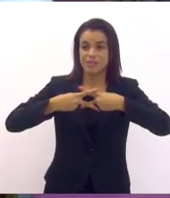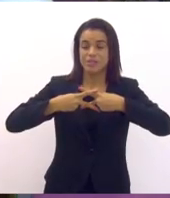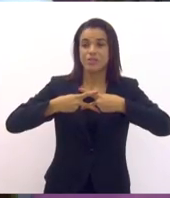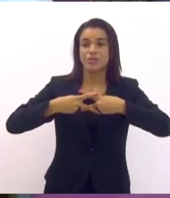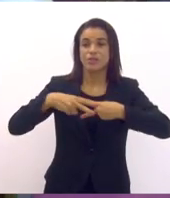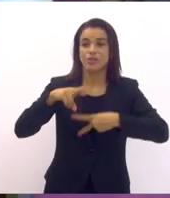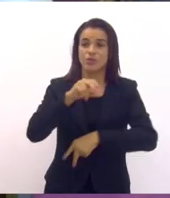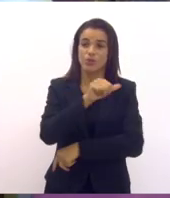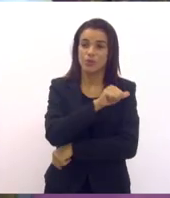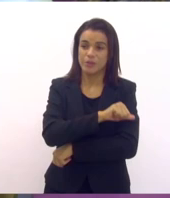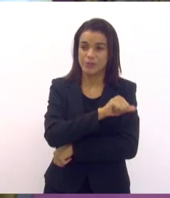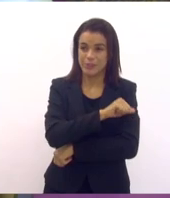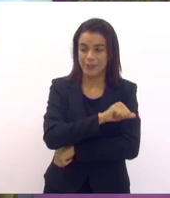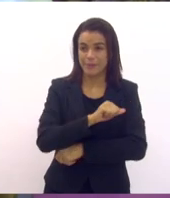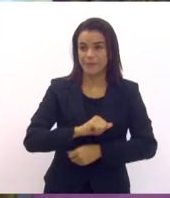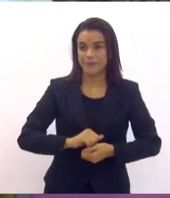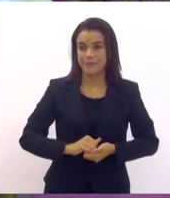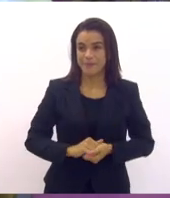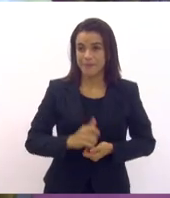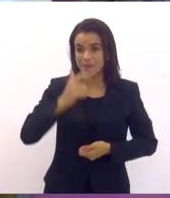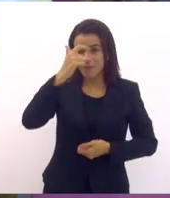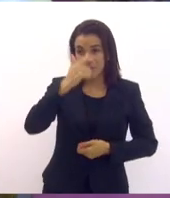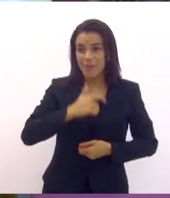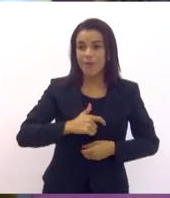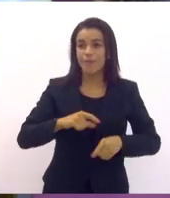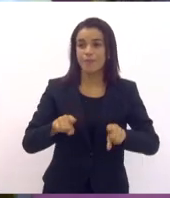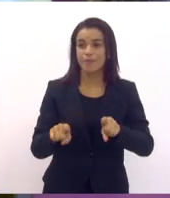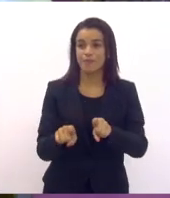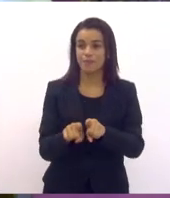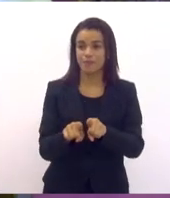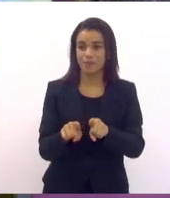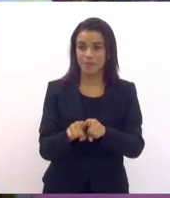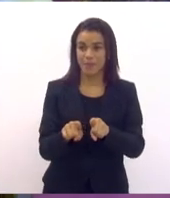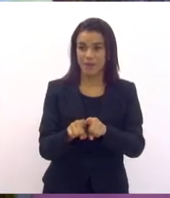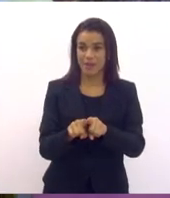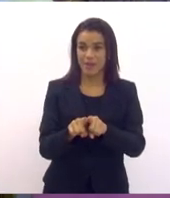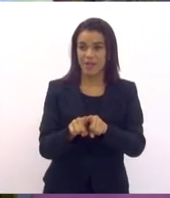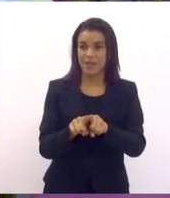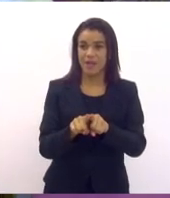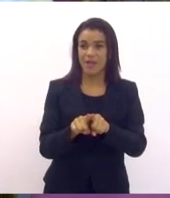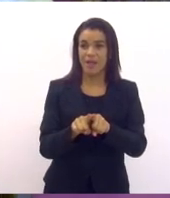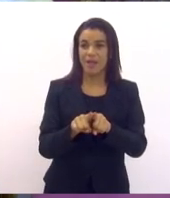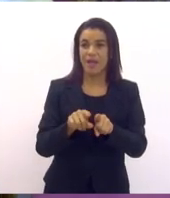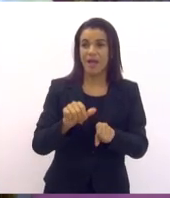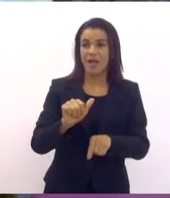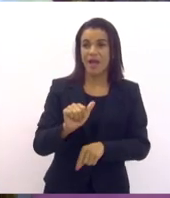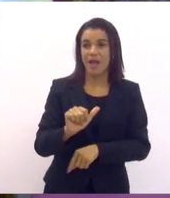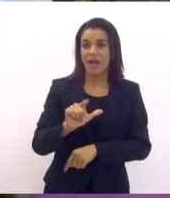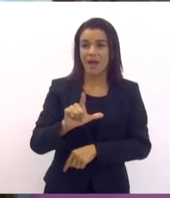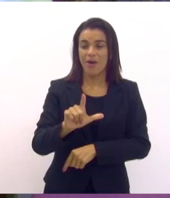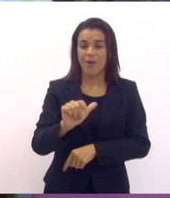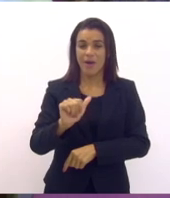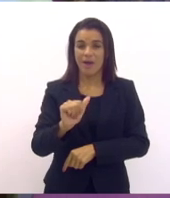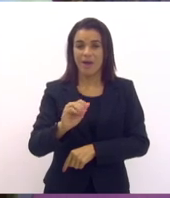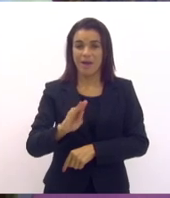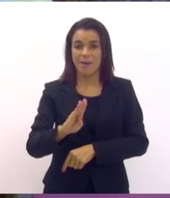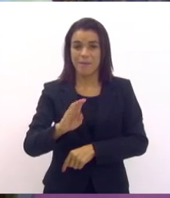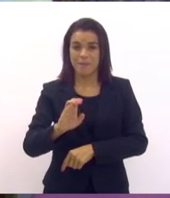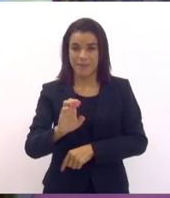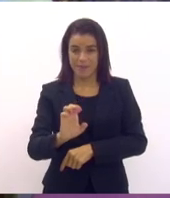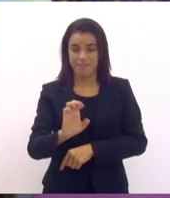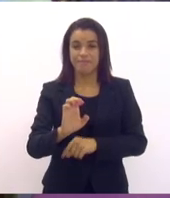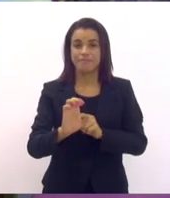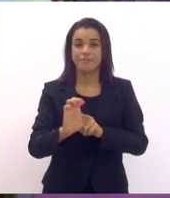Janeiro também sou eh alabê da casa de da iala orixá